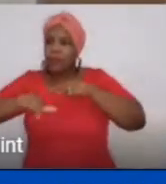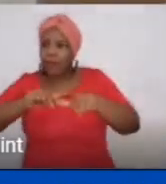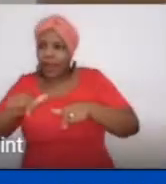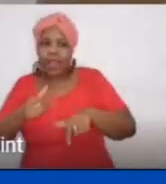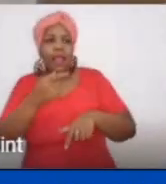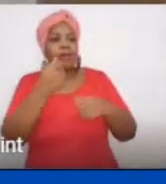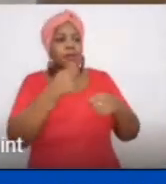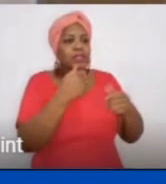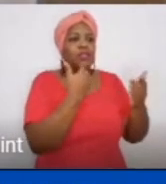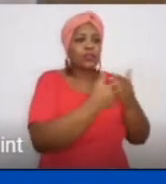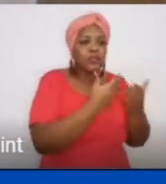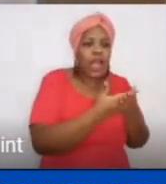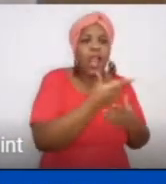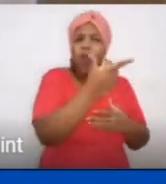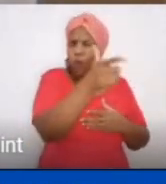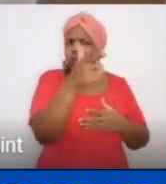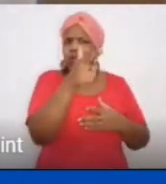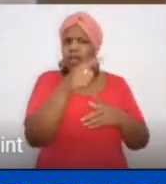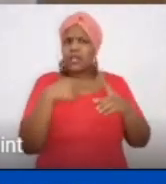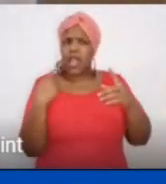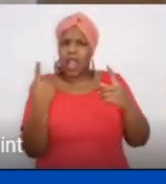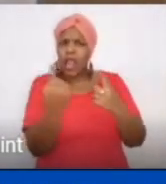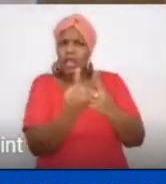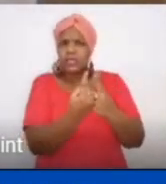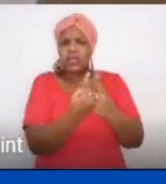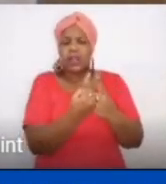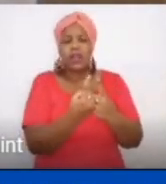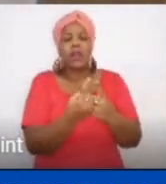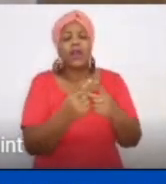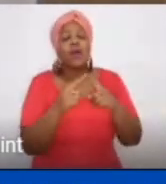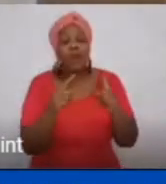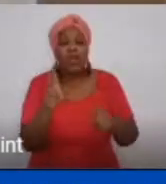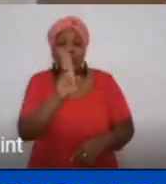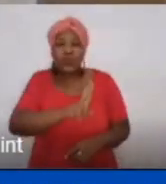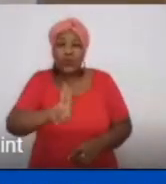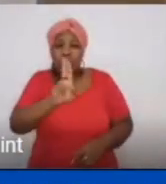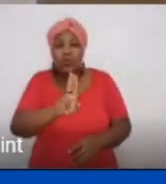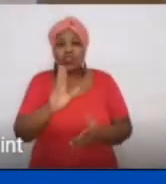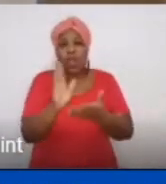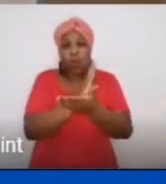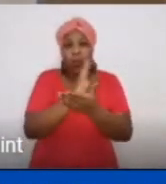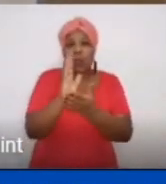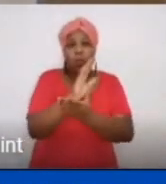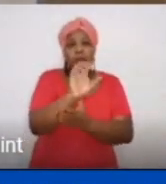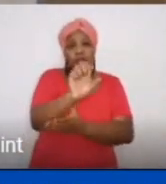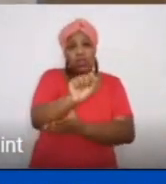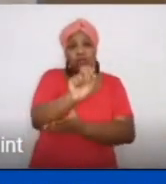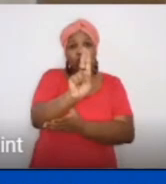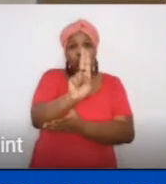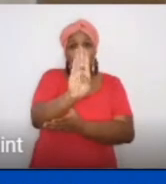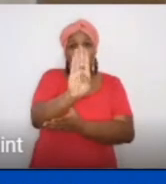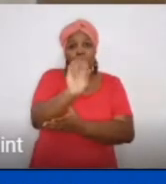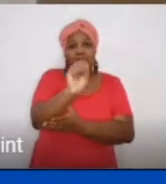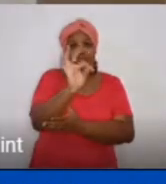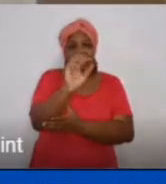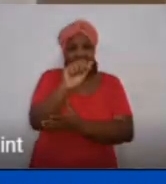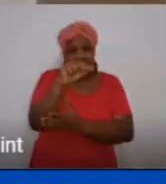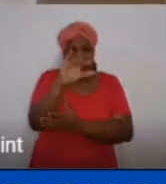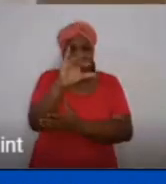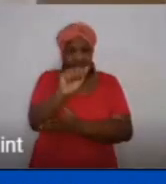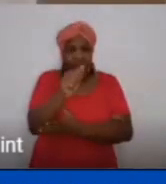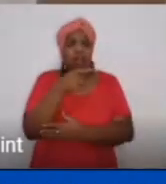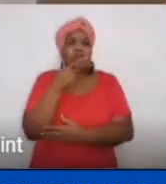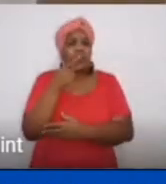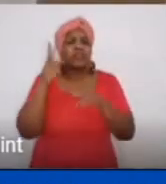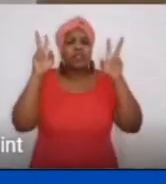relações. Então, o uso, né, de determinadas substâncias, ele também está relacionado com essa relação com o